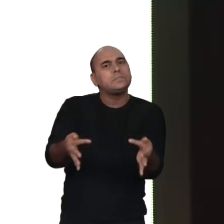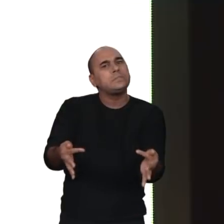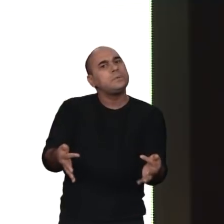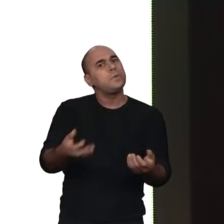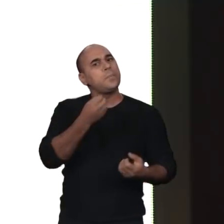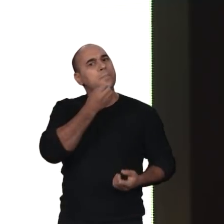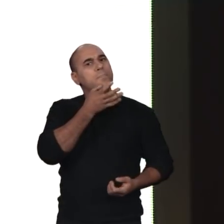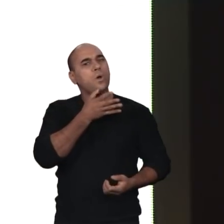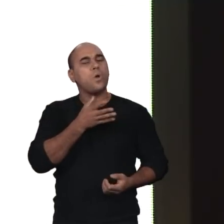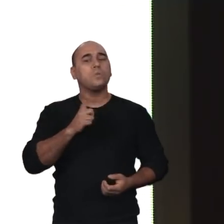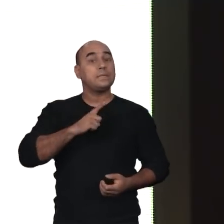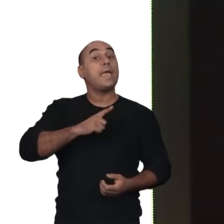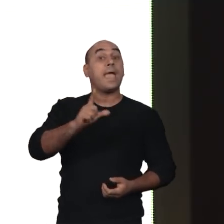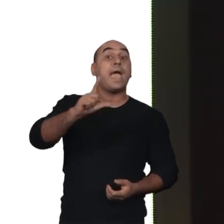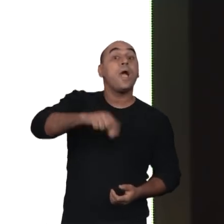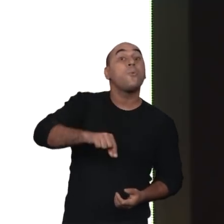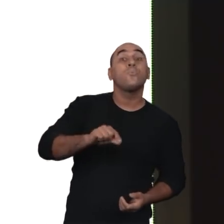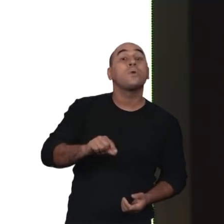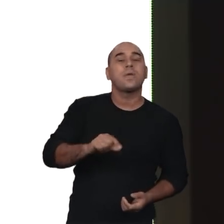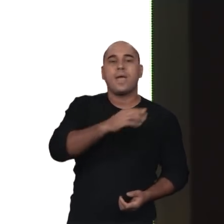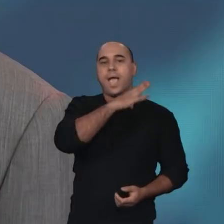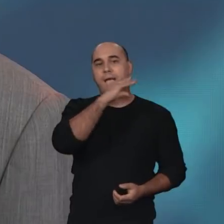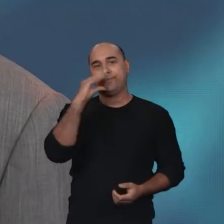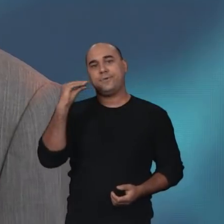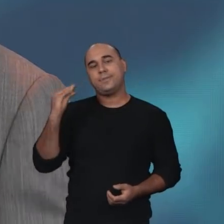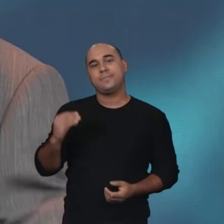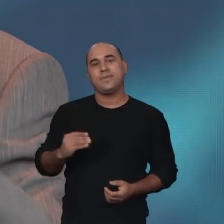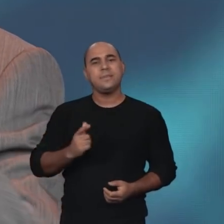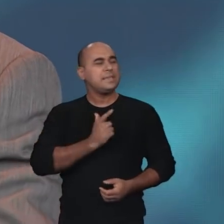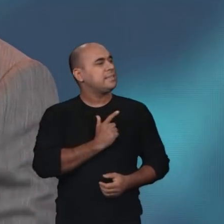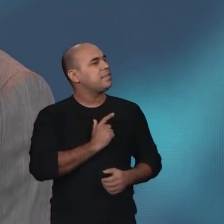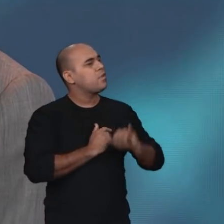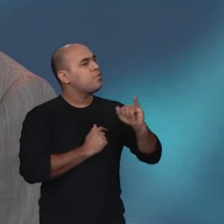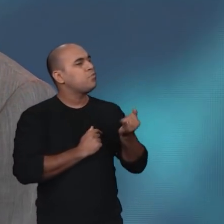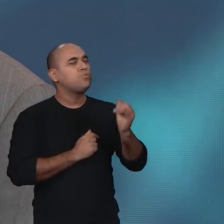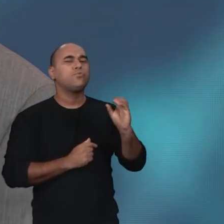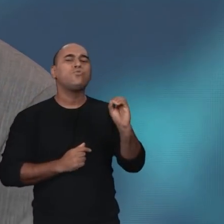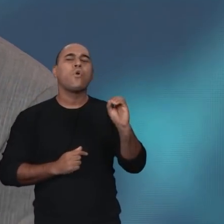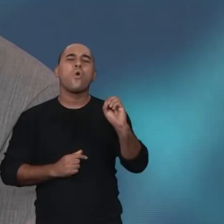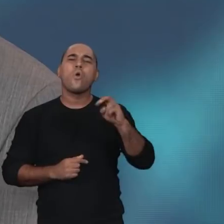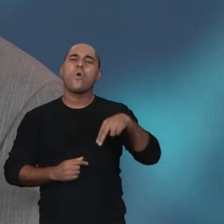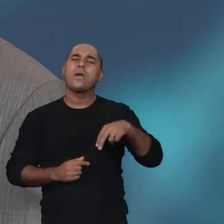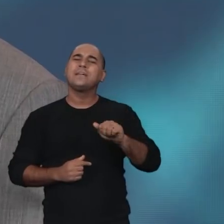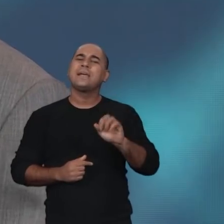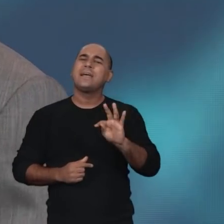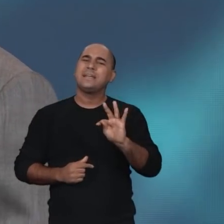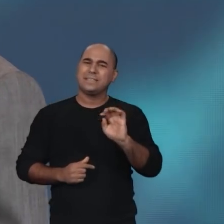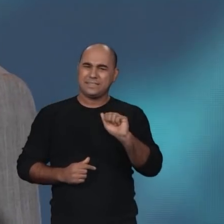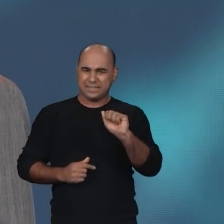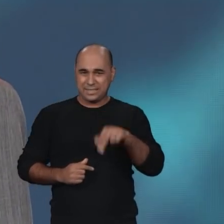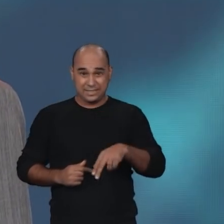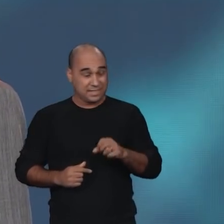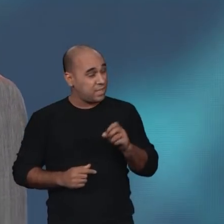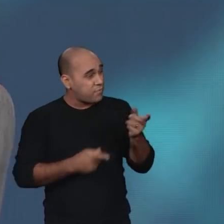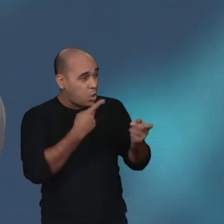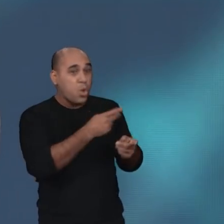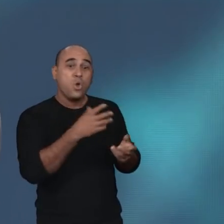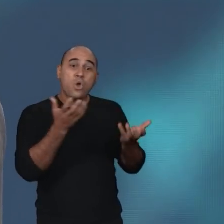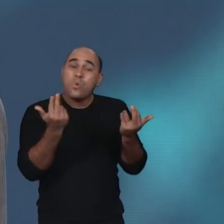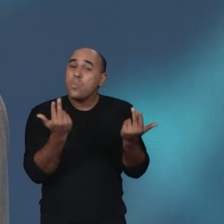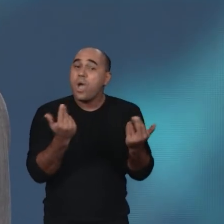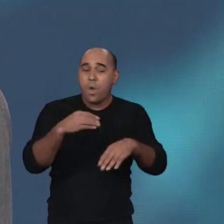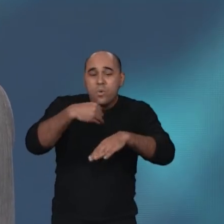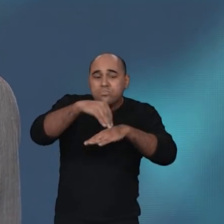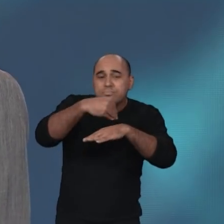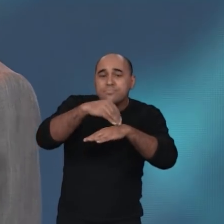participou do Bom de Bíblia, que é o programa que eu apresento, que é o Jonatas, ele é de São Paulo, e ele falou, quando eu crescer, eu quero ser arqueólogo que nem o Rodrigo Silva. E ele tem